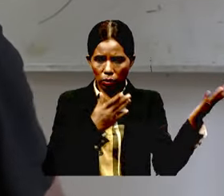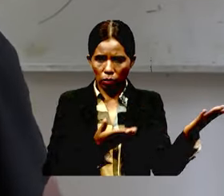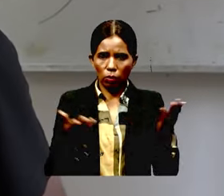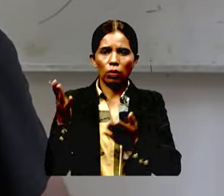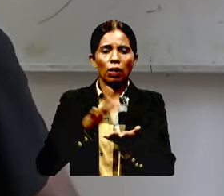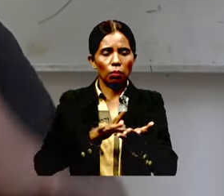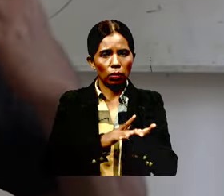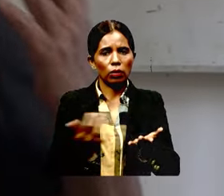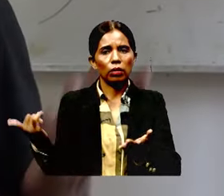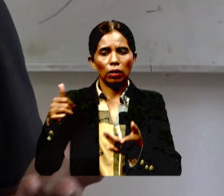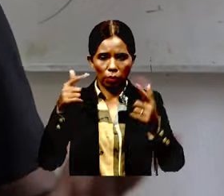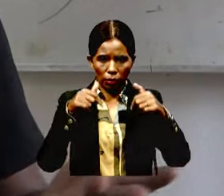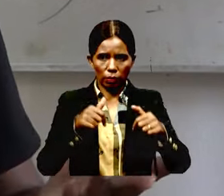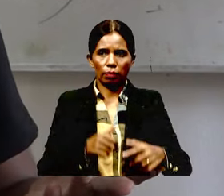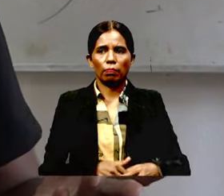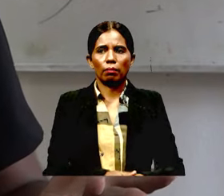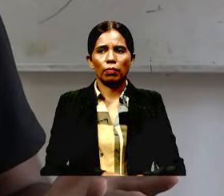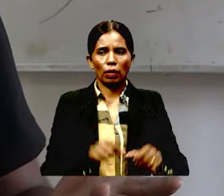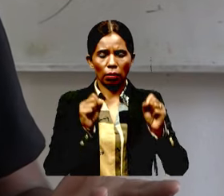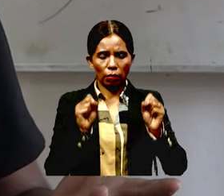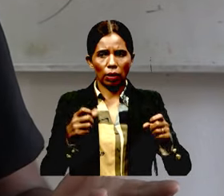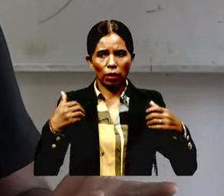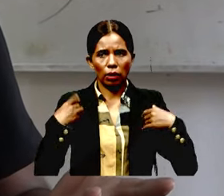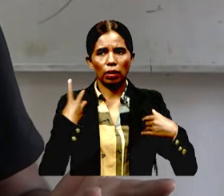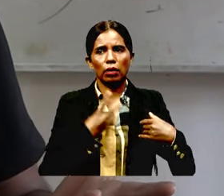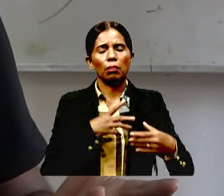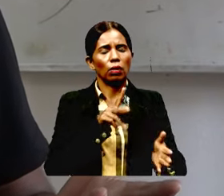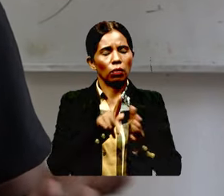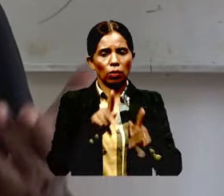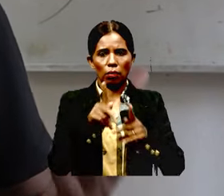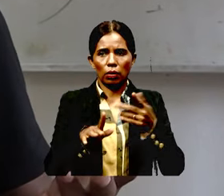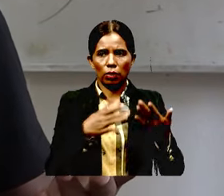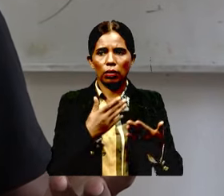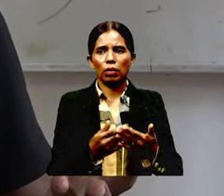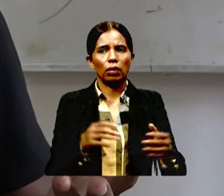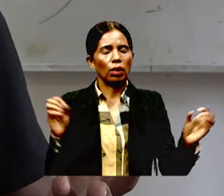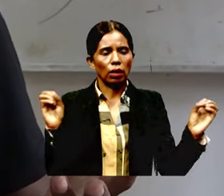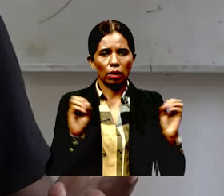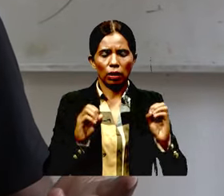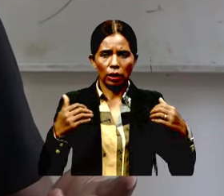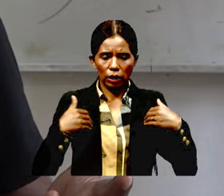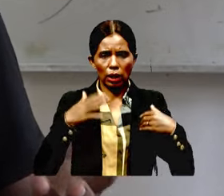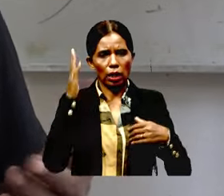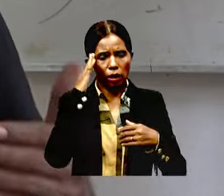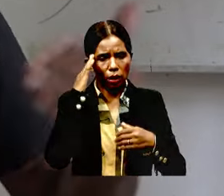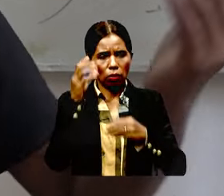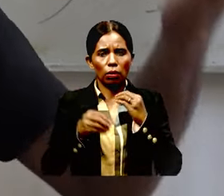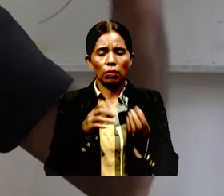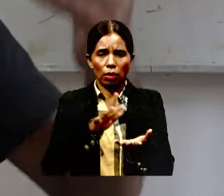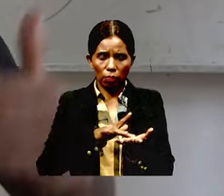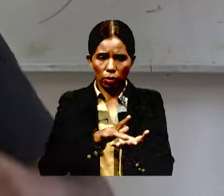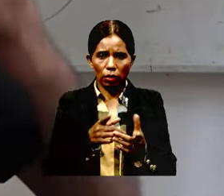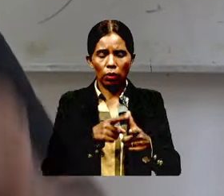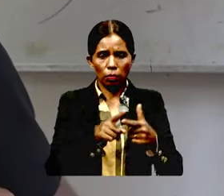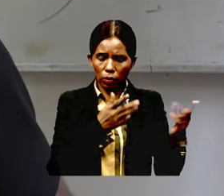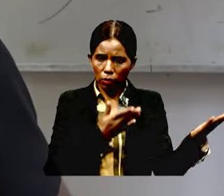rene. E bele, bele acontece te bele hoje teni povo. Se nia lá ia, conhecimento, eh? Depois nia